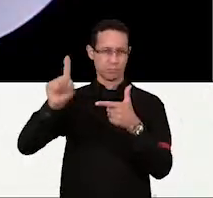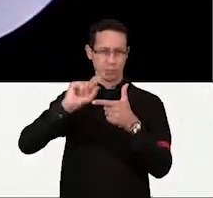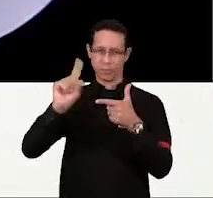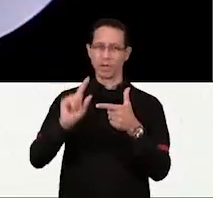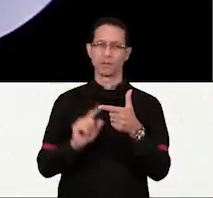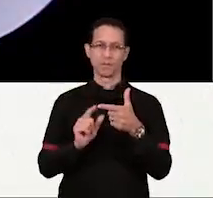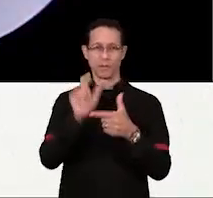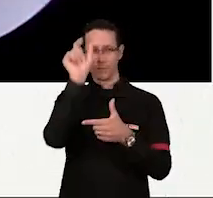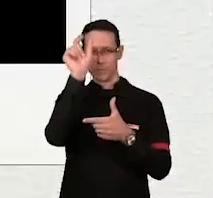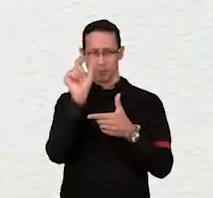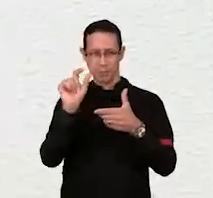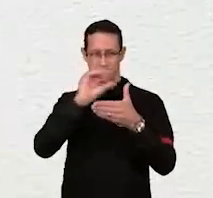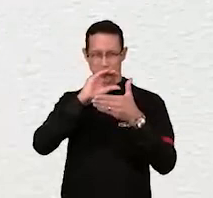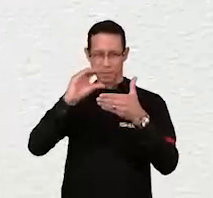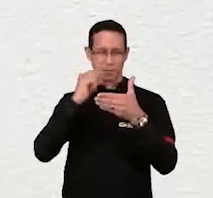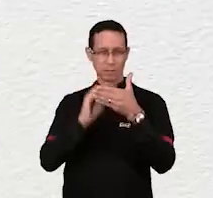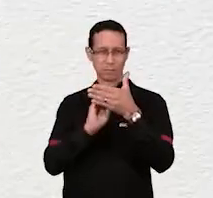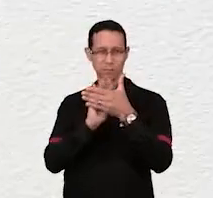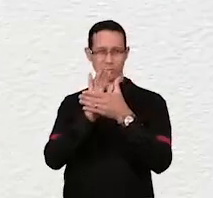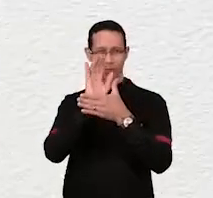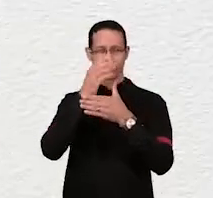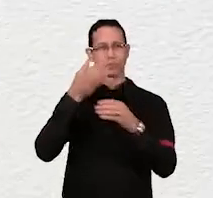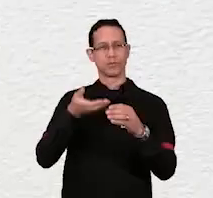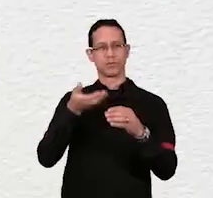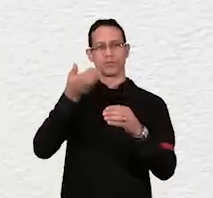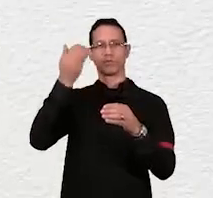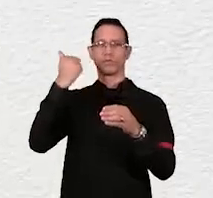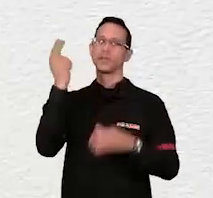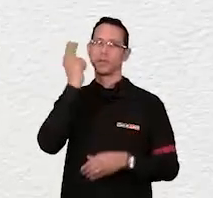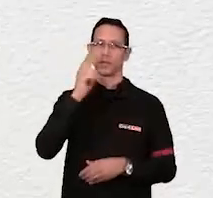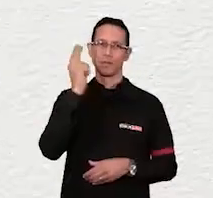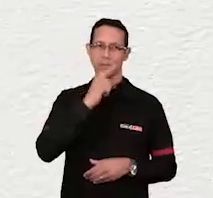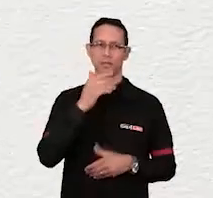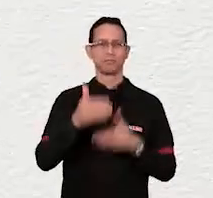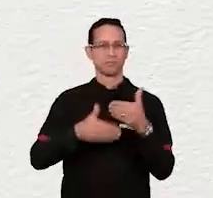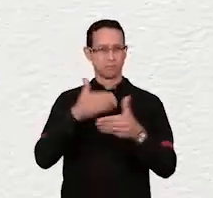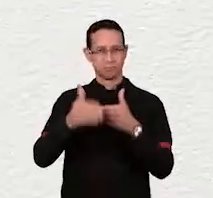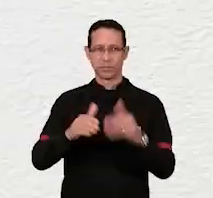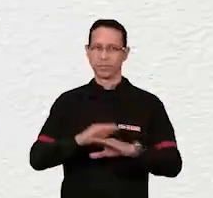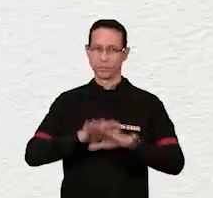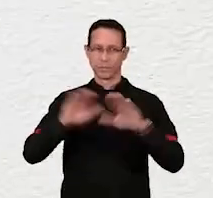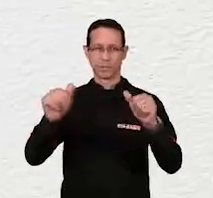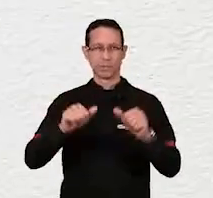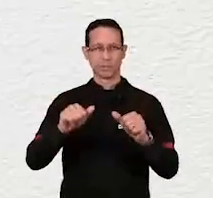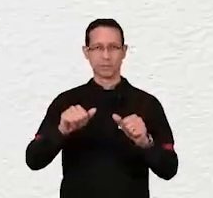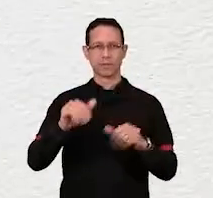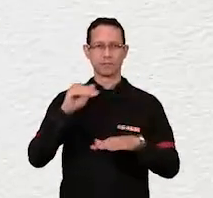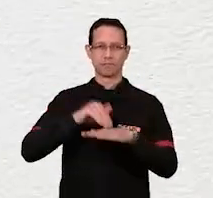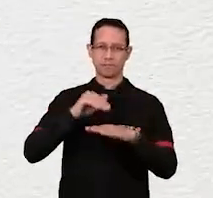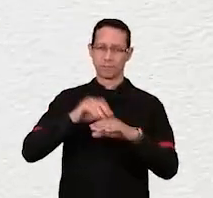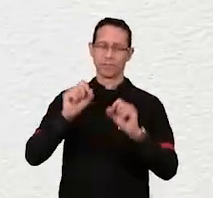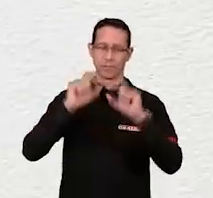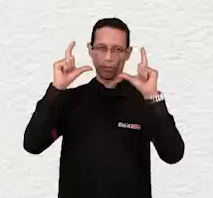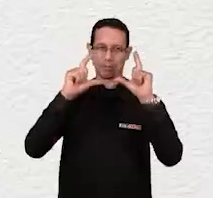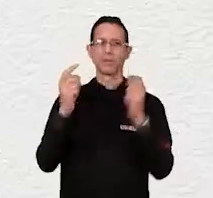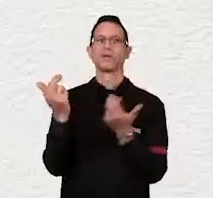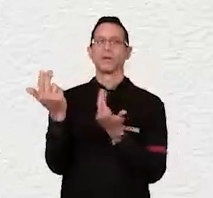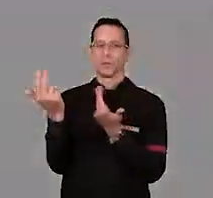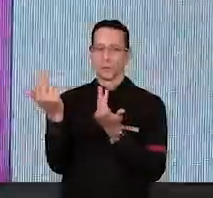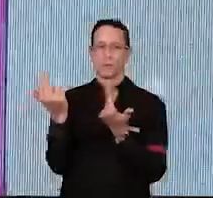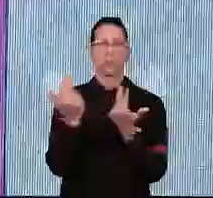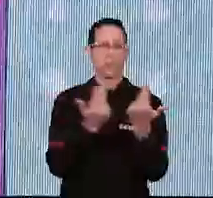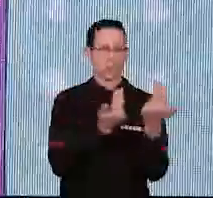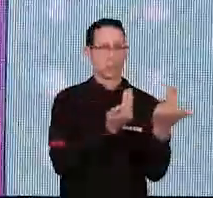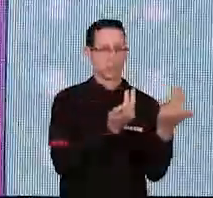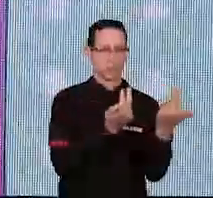horizontal e vertical, e depois você sai e termina o procedimento e pede para acordar esse animal. Eu faço a mesma coisa, tá?